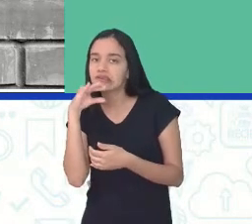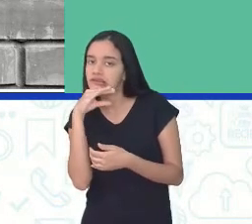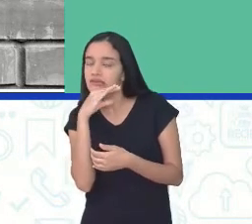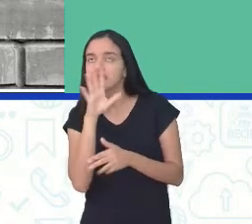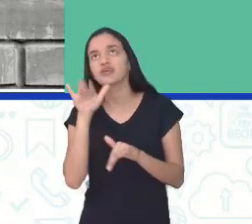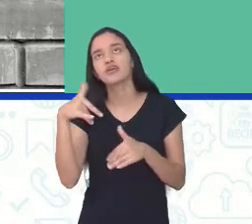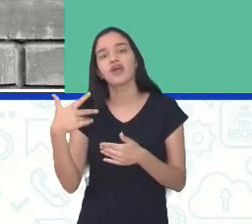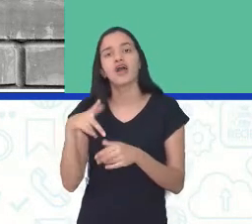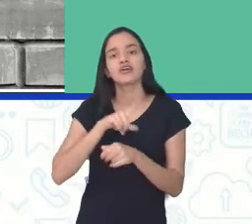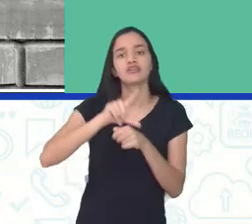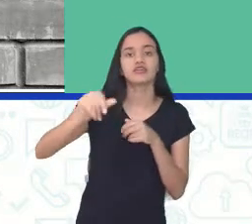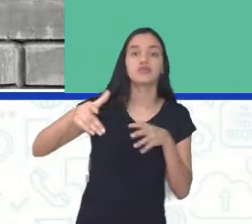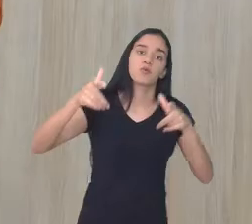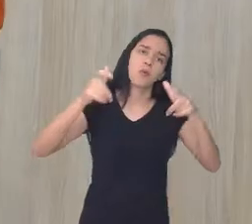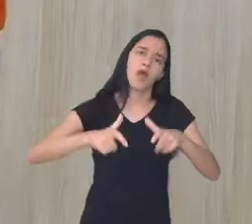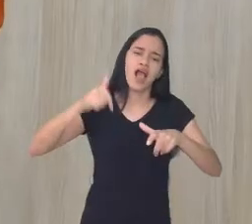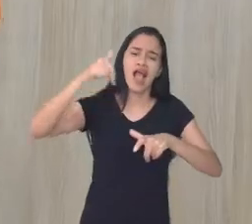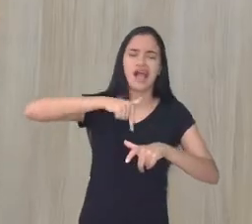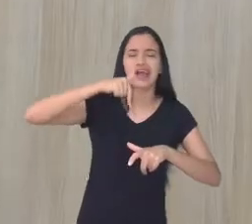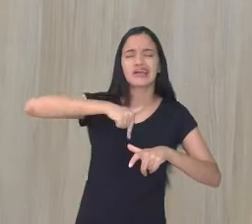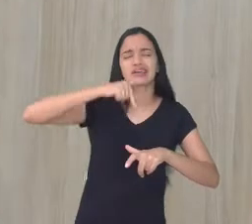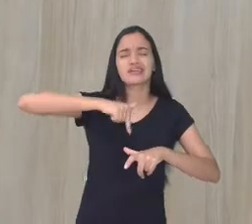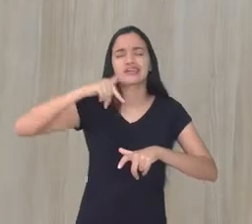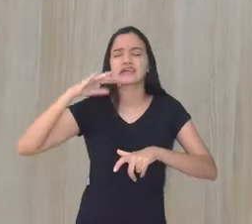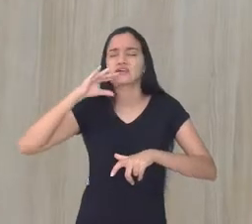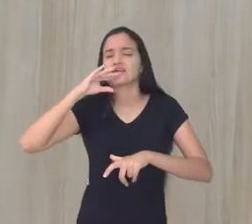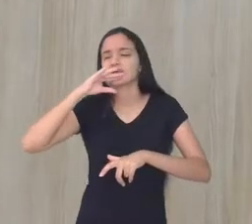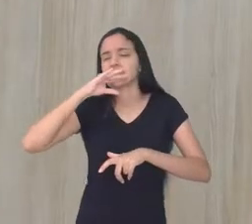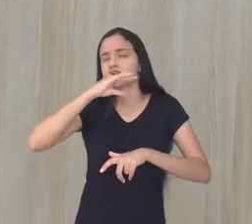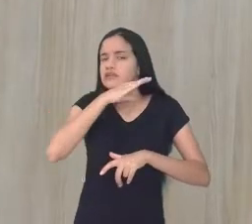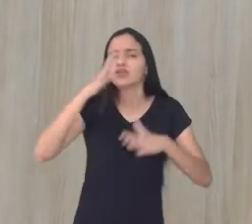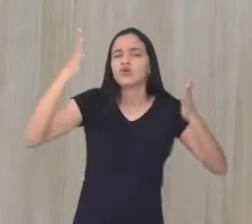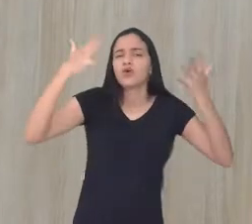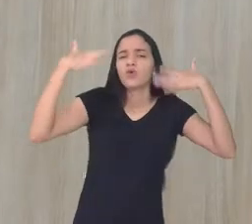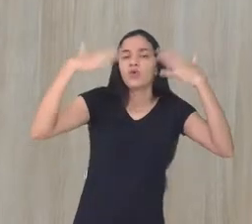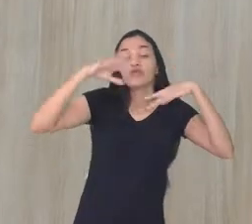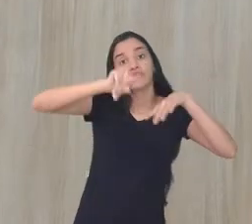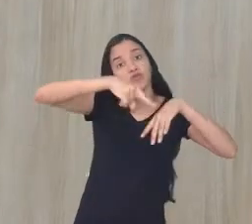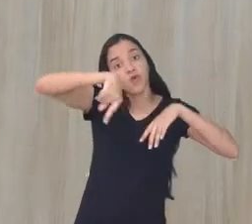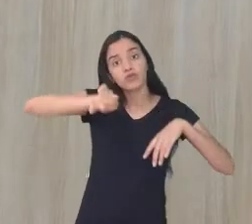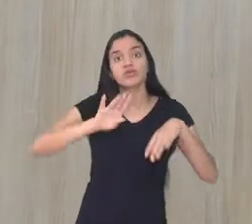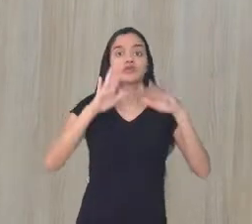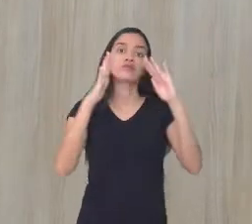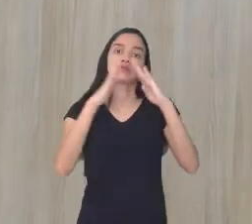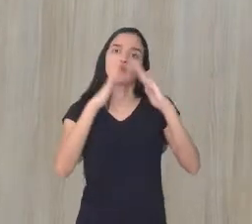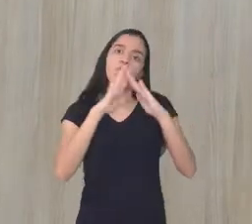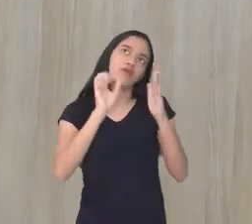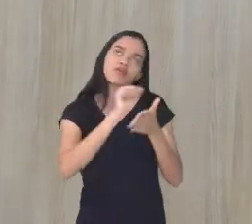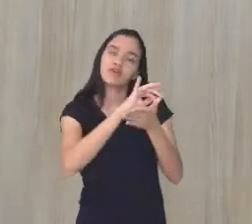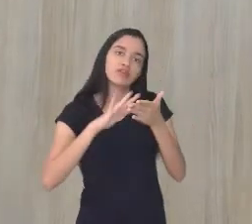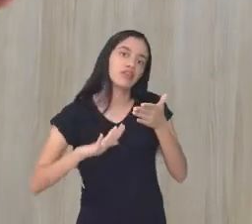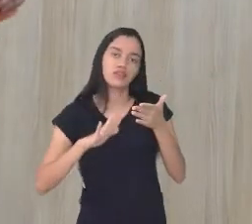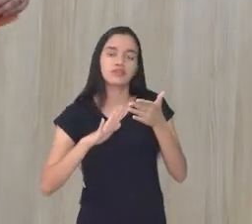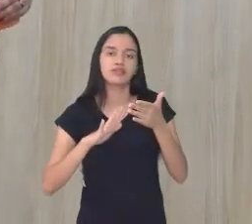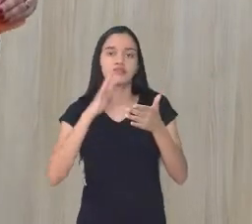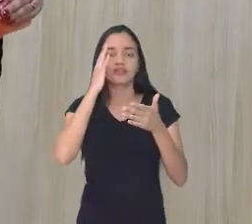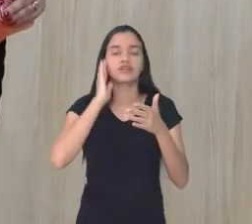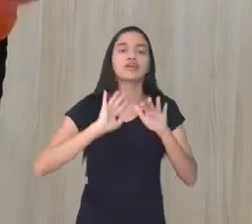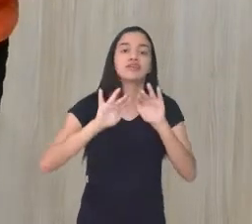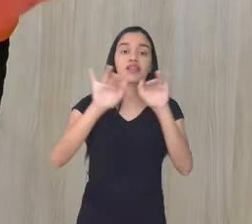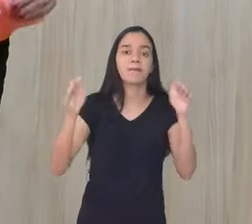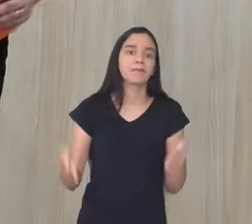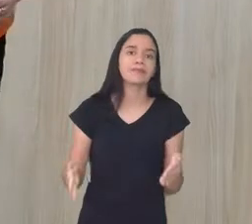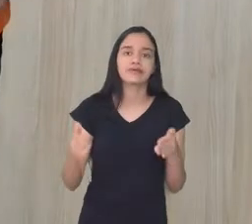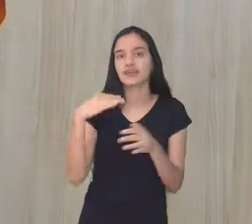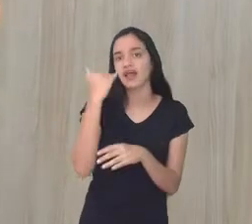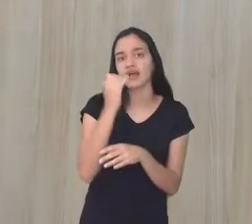de um lugar porque, aqui está muito quente, não é? Vocês, quando estão em casa fazendo atividade, vai fazer atividade lá na mesa da cozinha